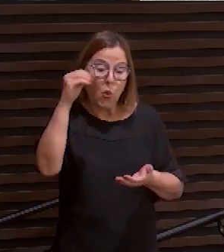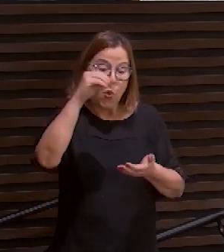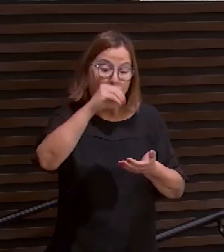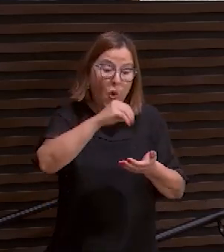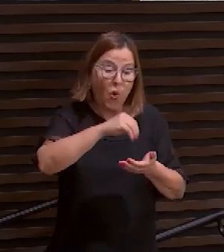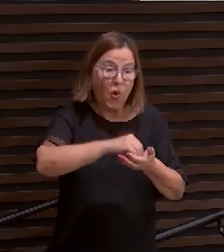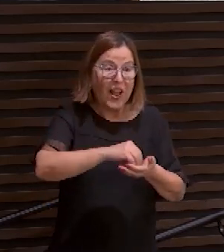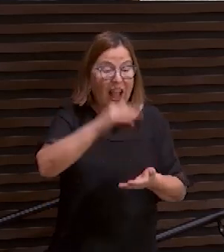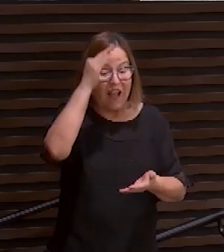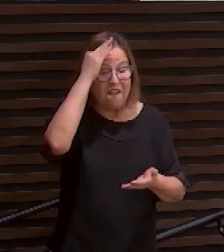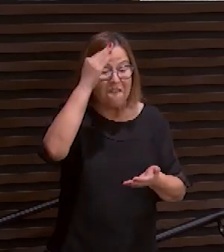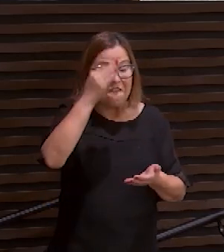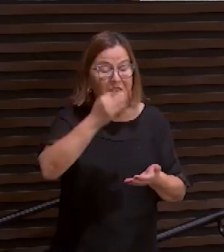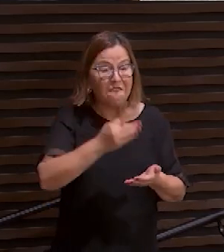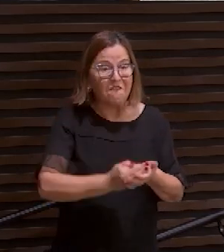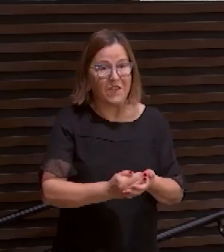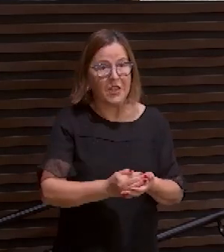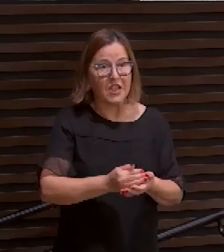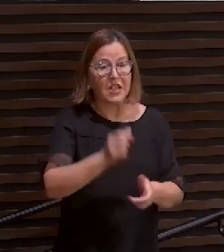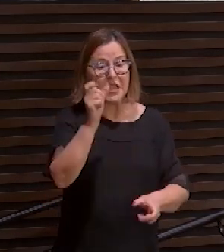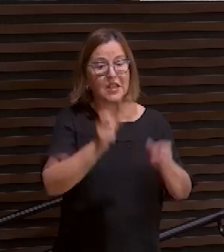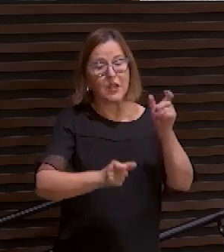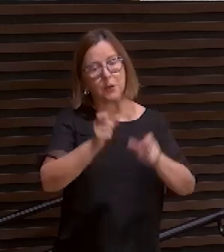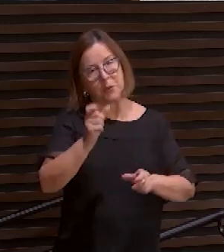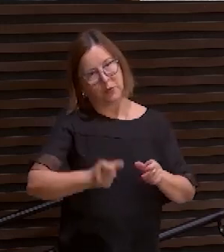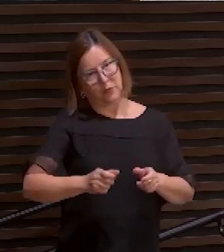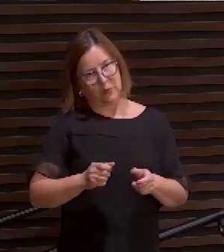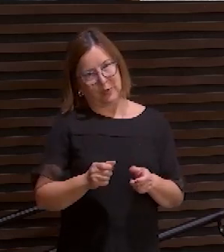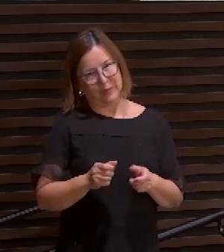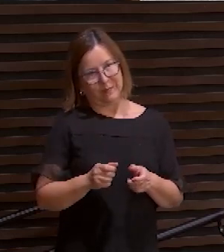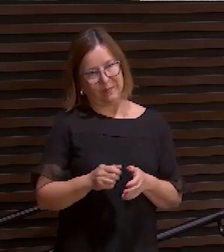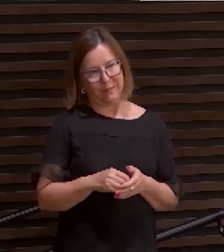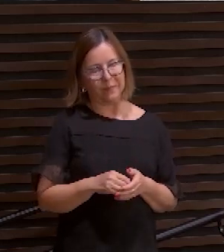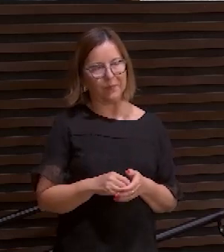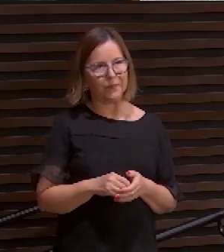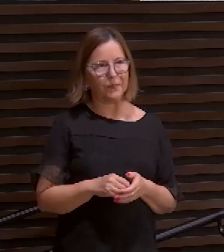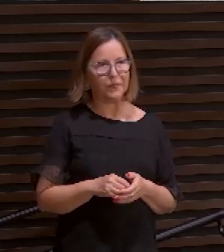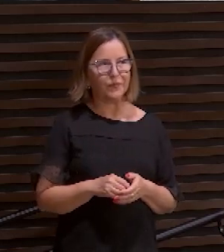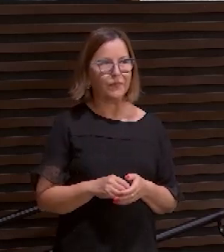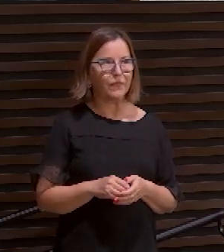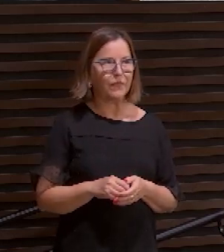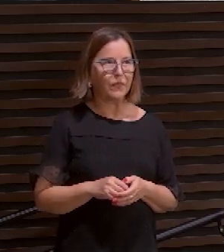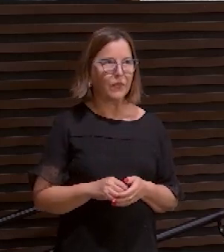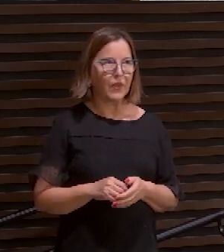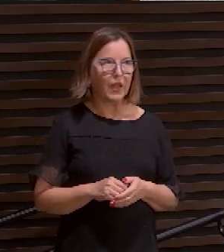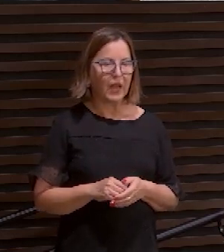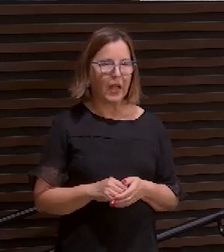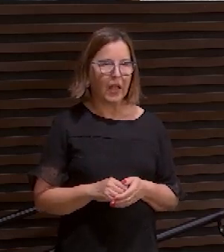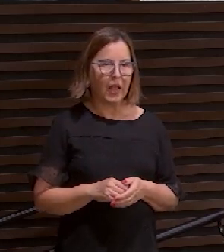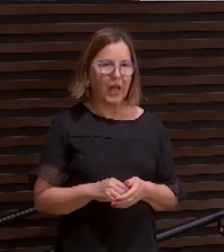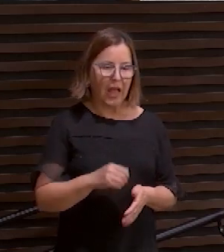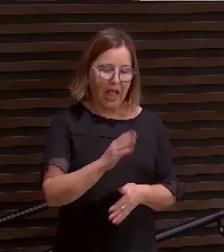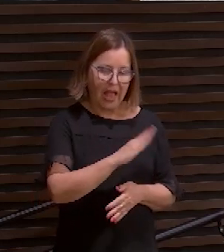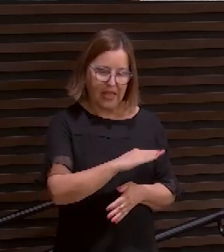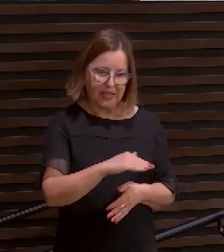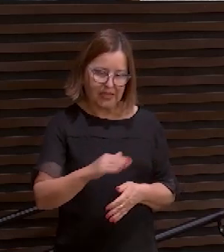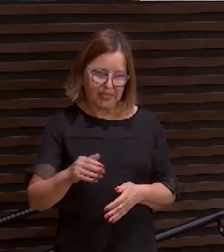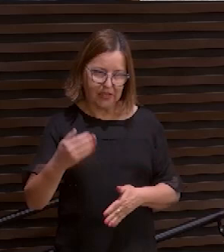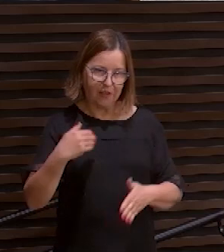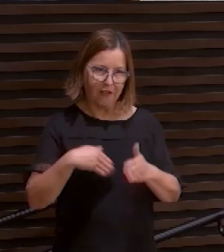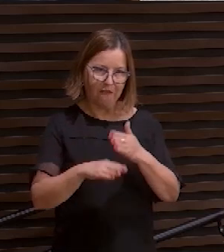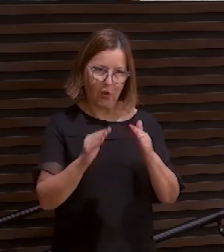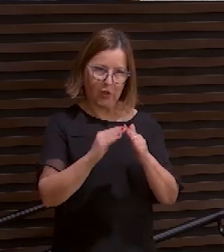nasce de modo como educação, como leitura. As crianças vão para a